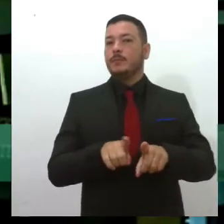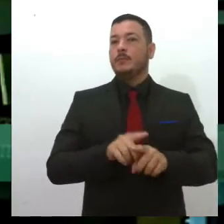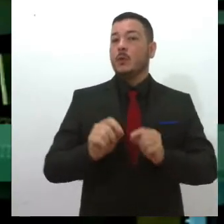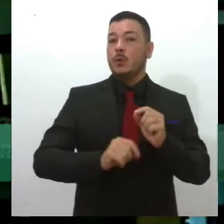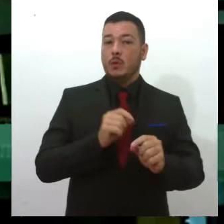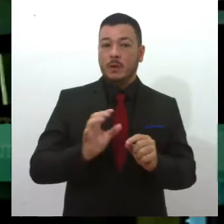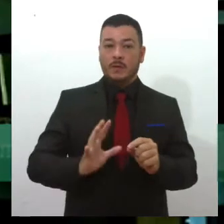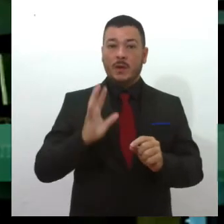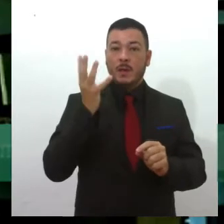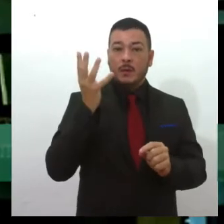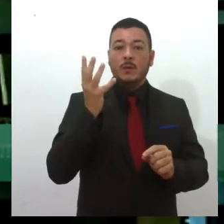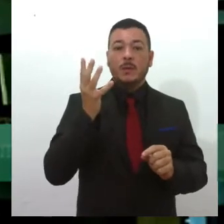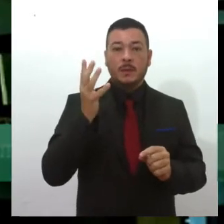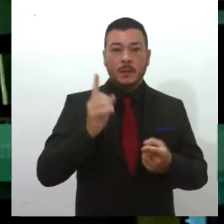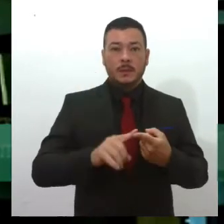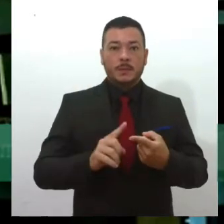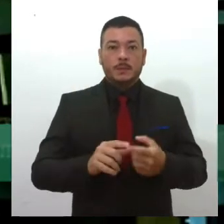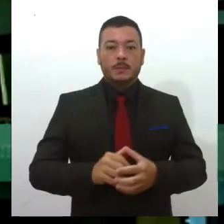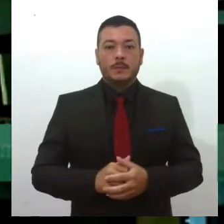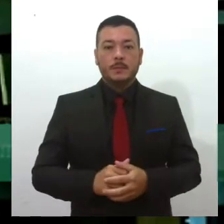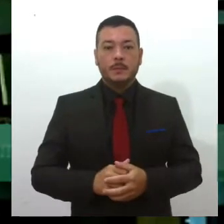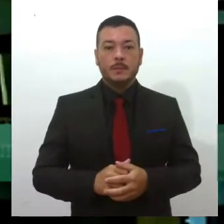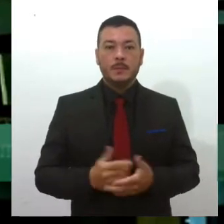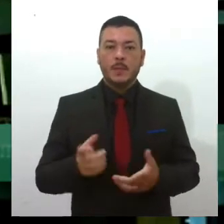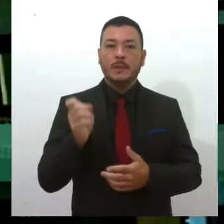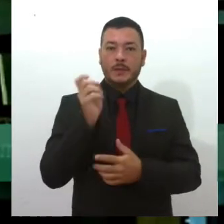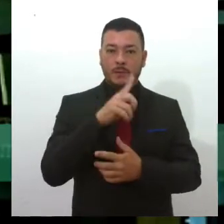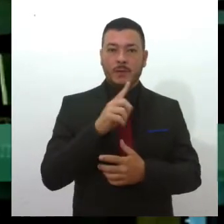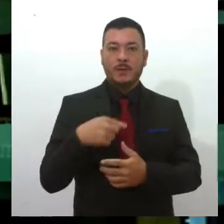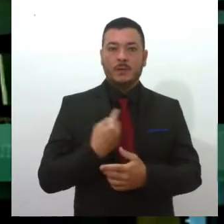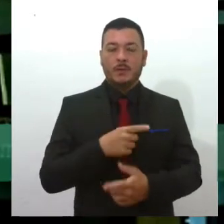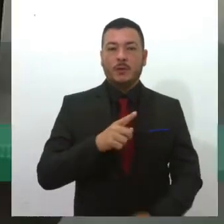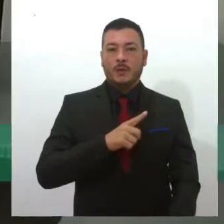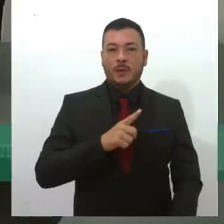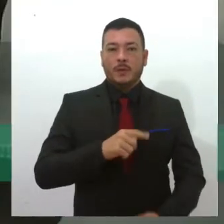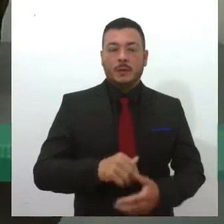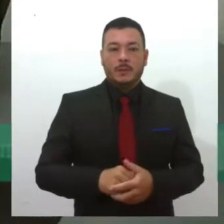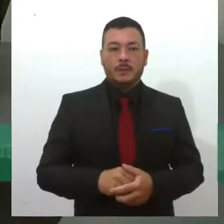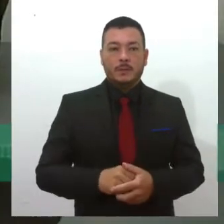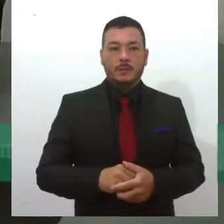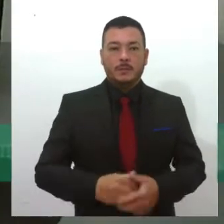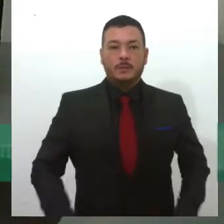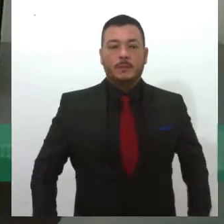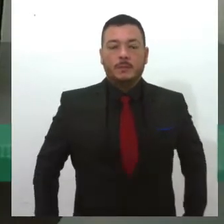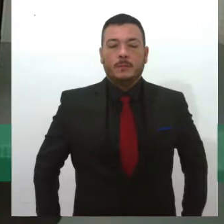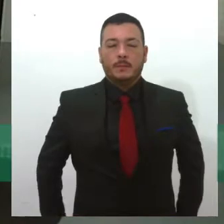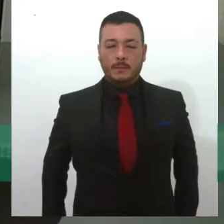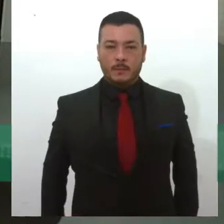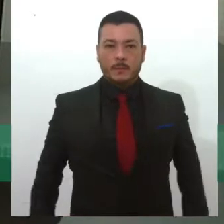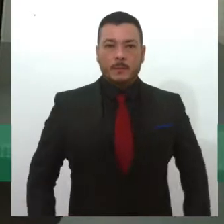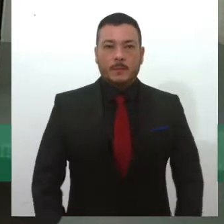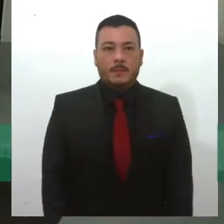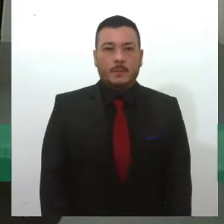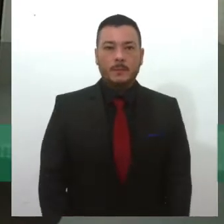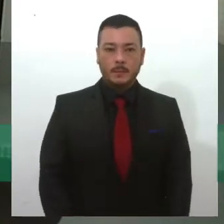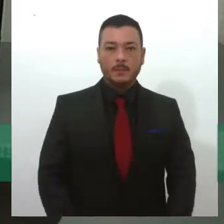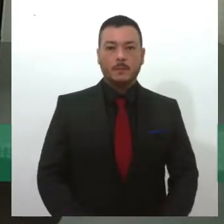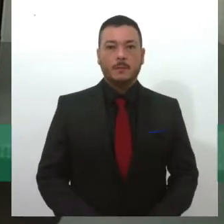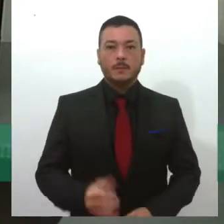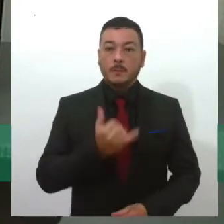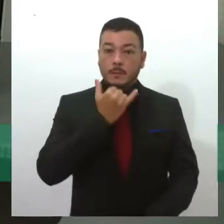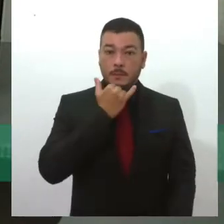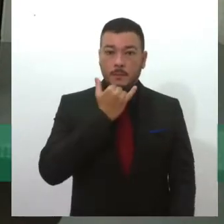acontecer e a dificuldade que a gente vai ter. Roberto, eu queria que você complementasse essa minha pergunta, desculpe,